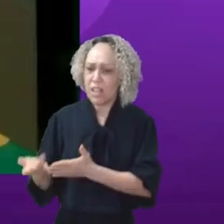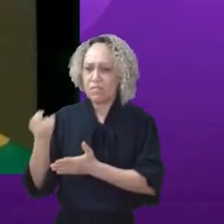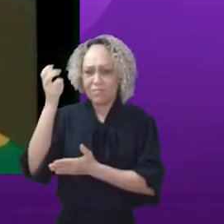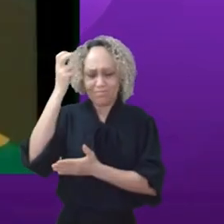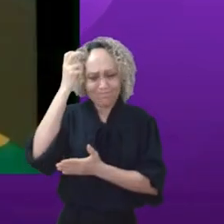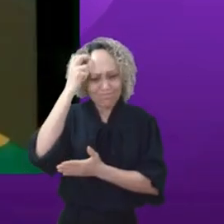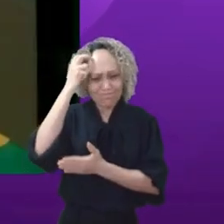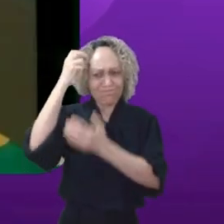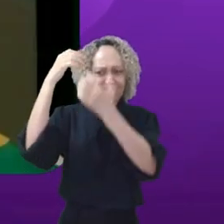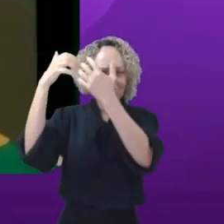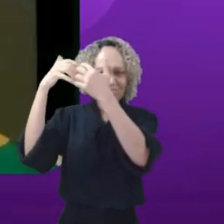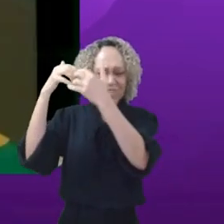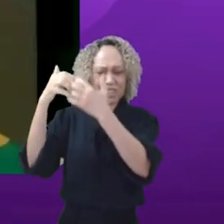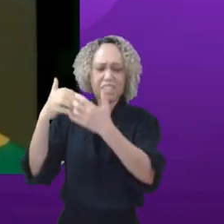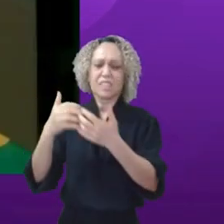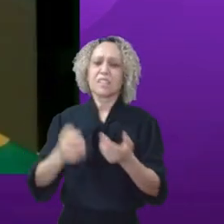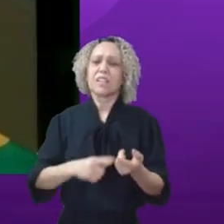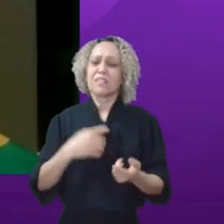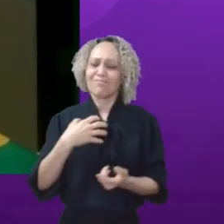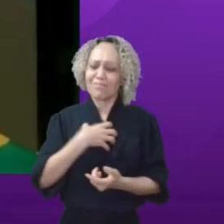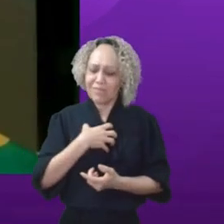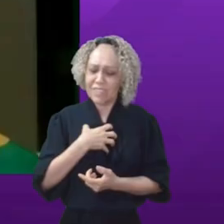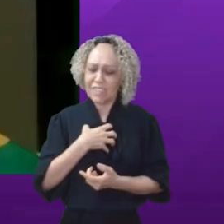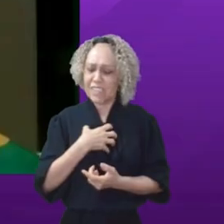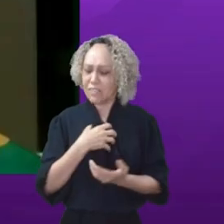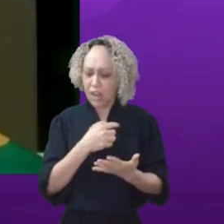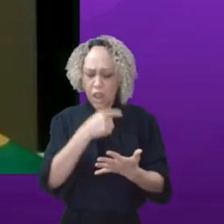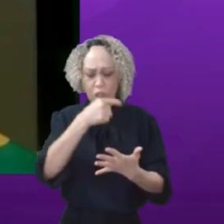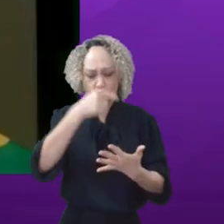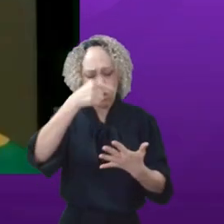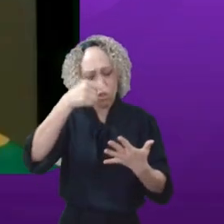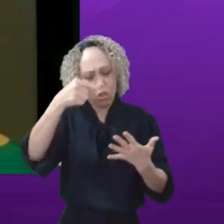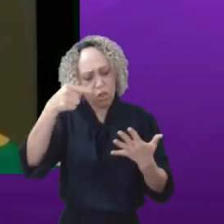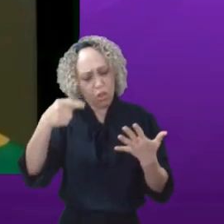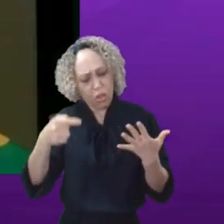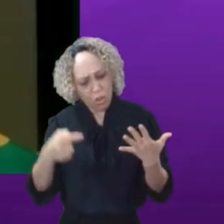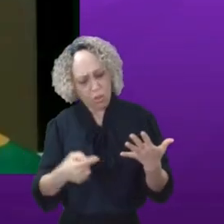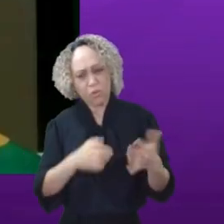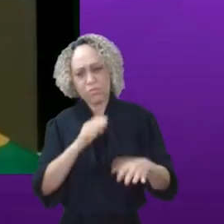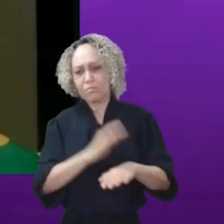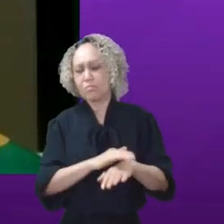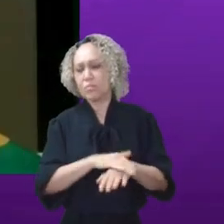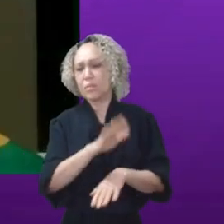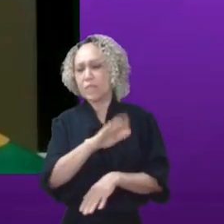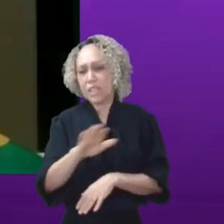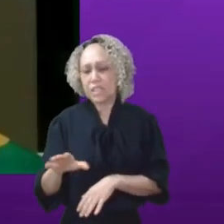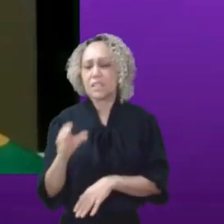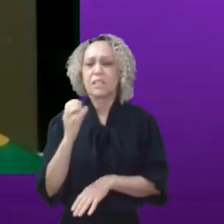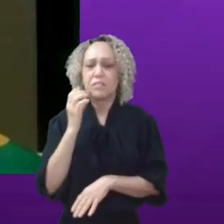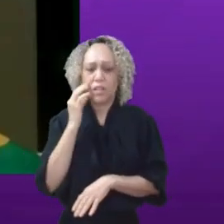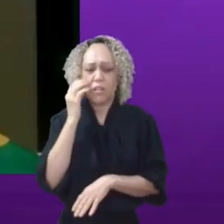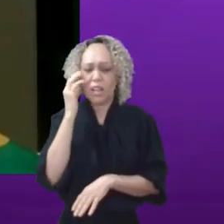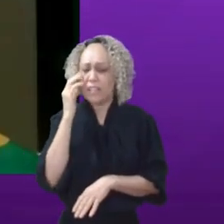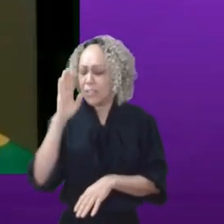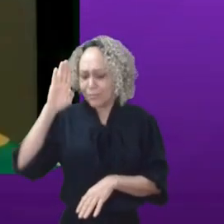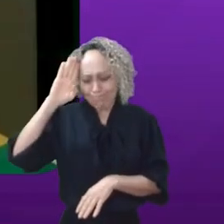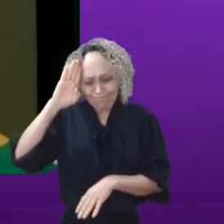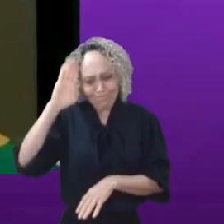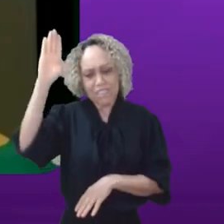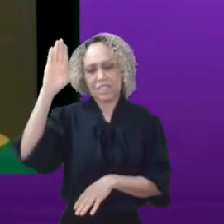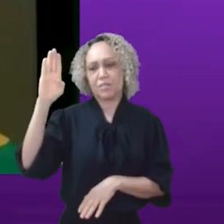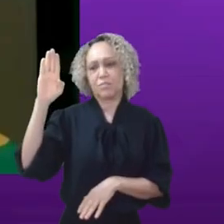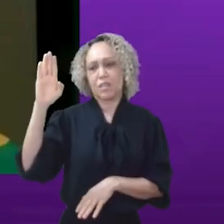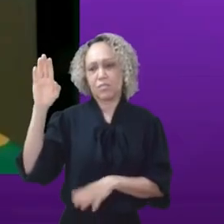cognitiva, a condição afetiva dela, em todos os aspectos desse ciclo de vida, né, que vai